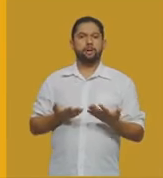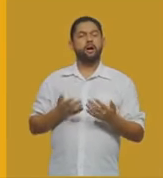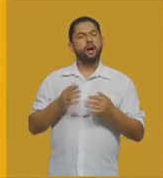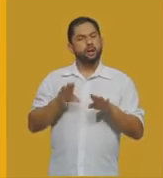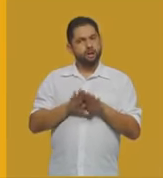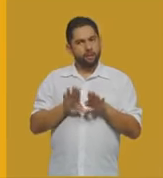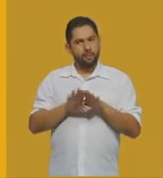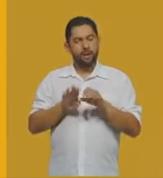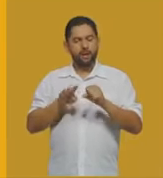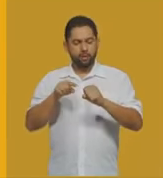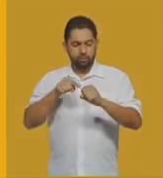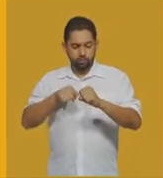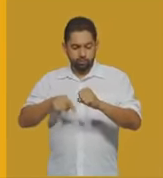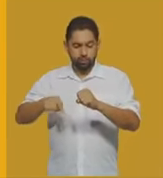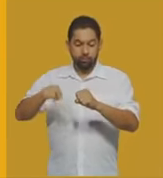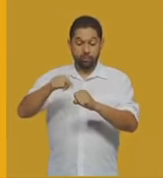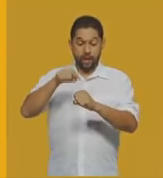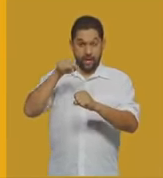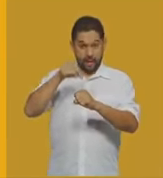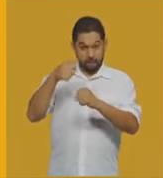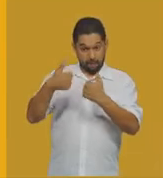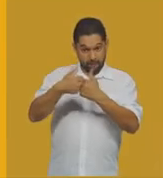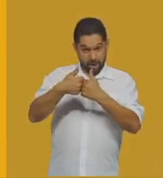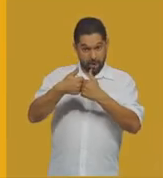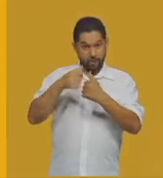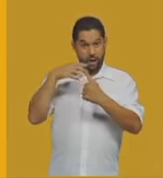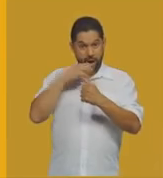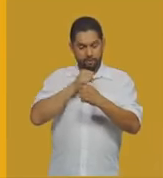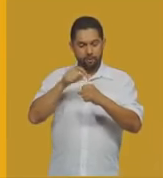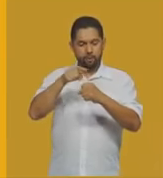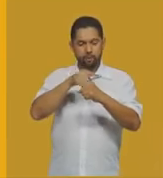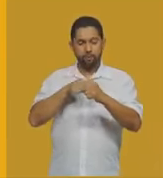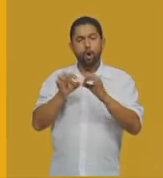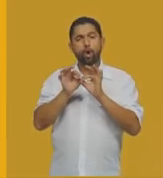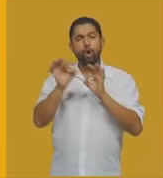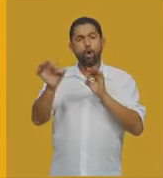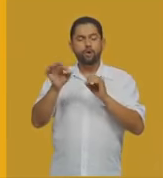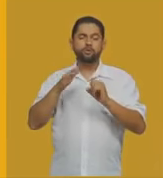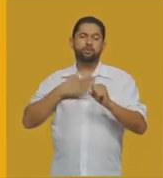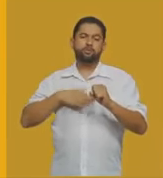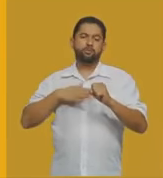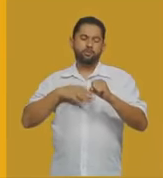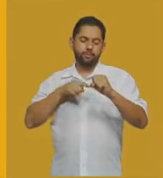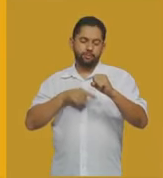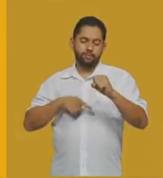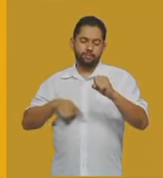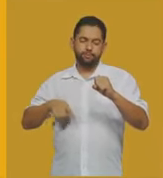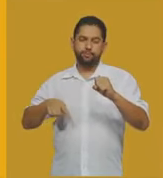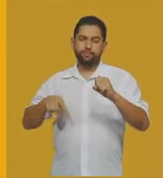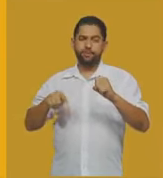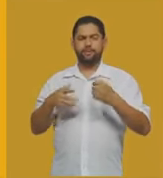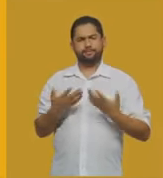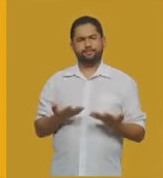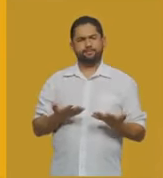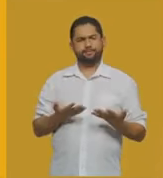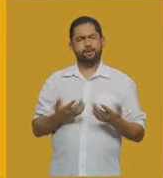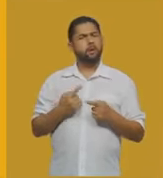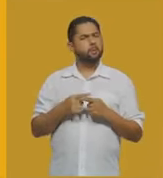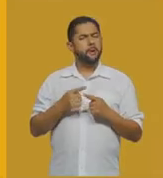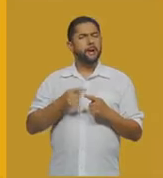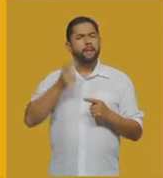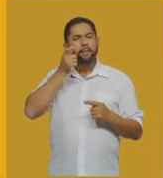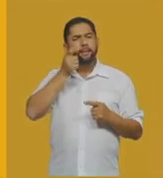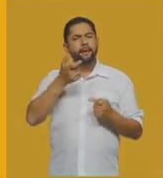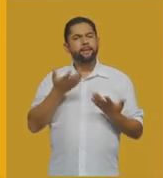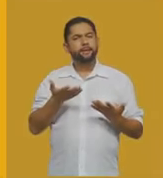menor. Então, a velocidade aqui tem que ser menor também, nesses pontos aqui. Mas o que tem de interessante, mesmo a